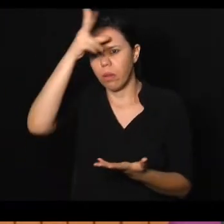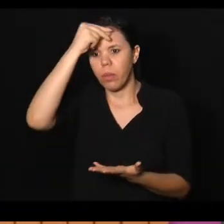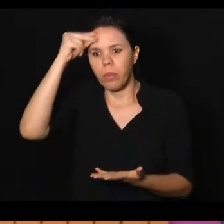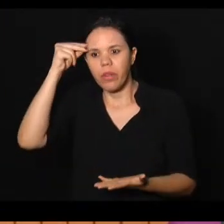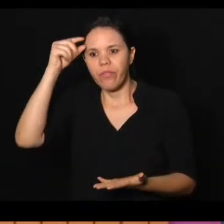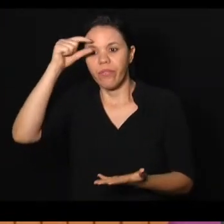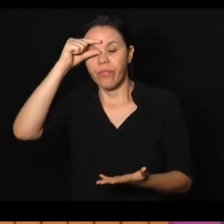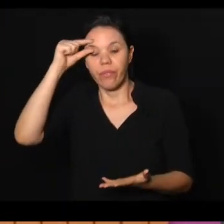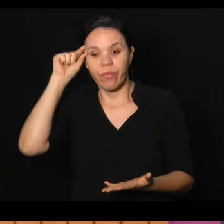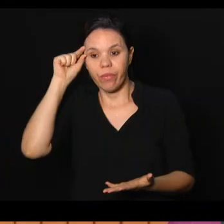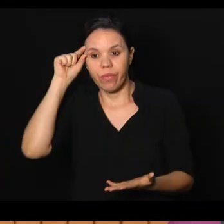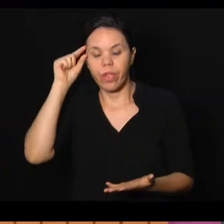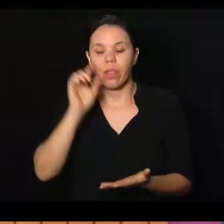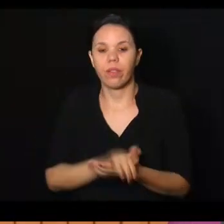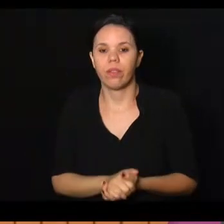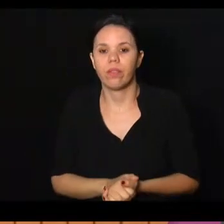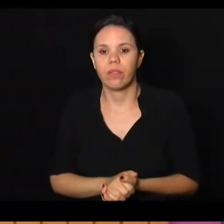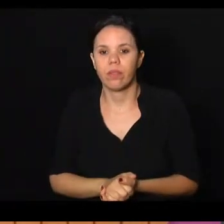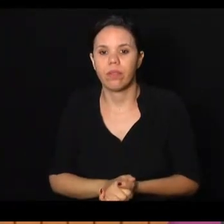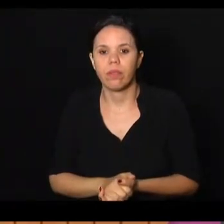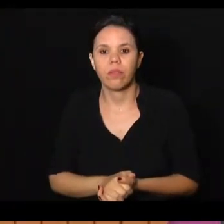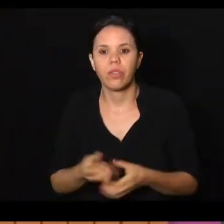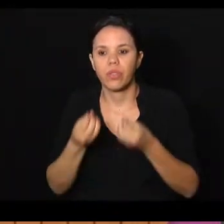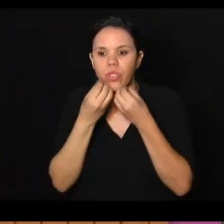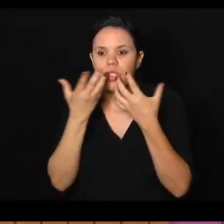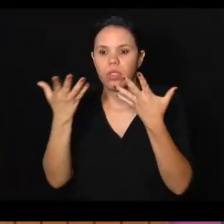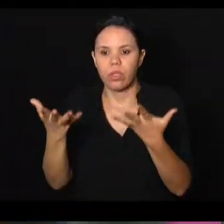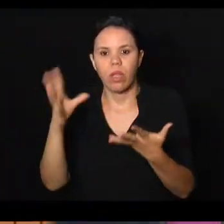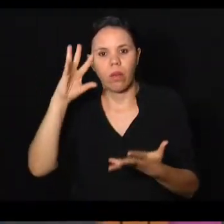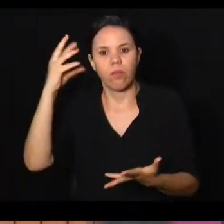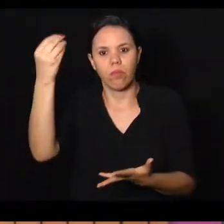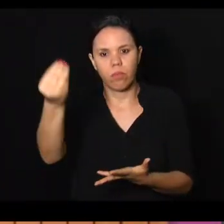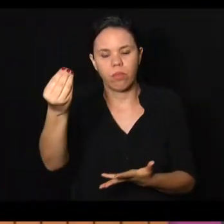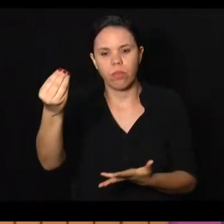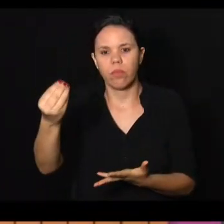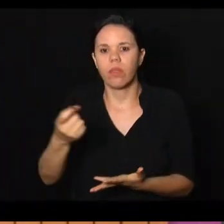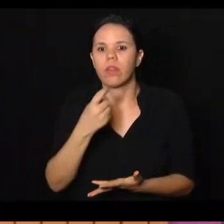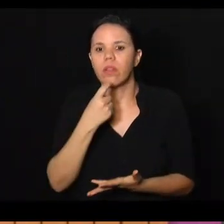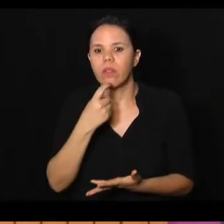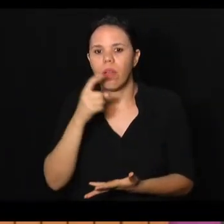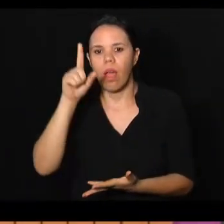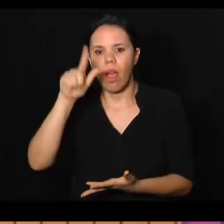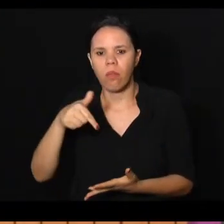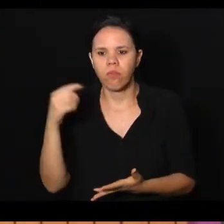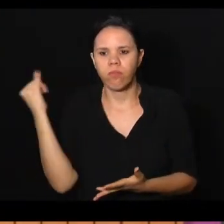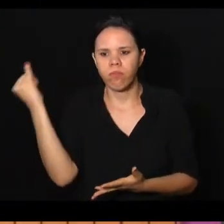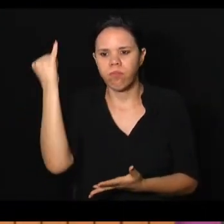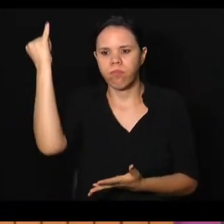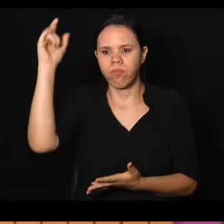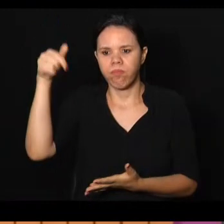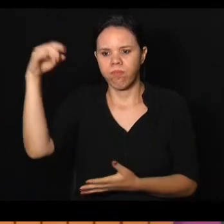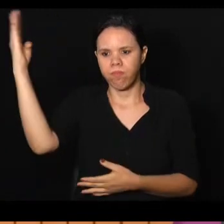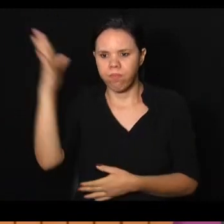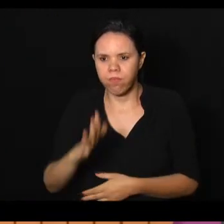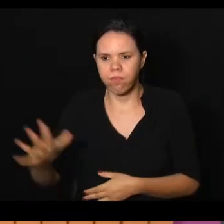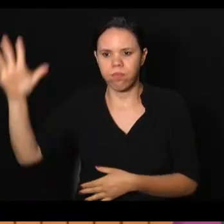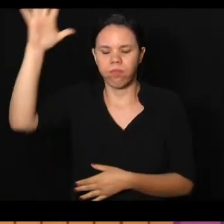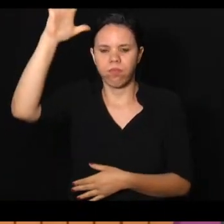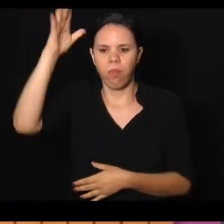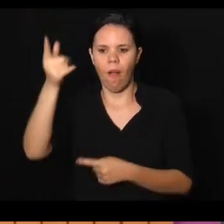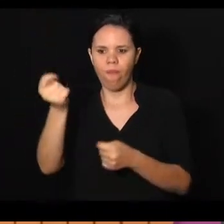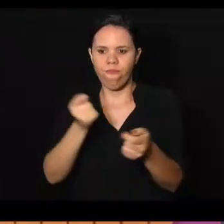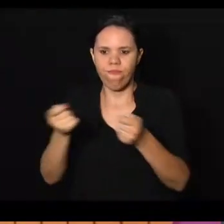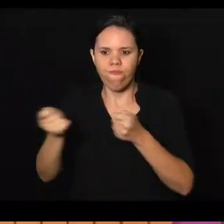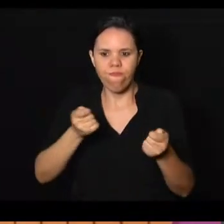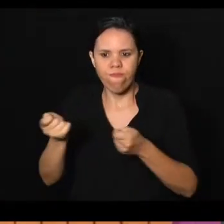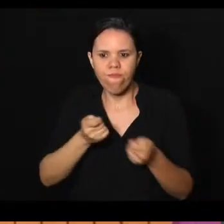Jonas Donizete e dizer que, compreendendo Campinas como um eixo importante no cenário nacional, econômico